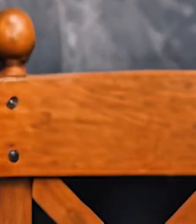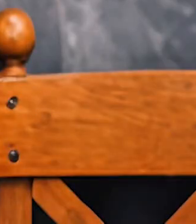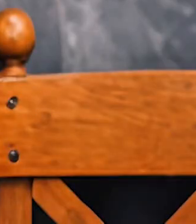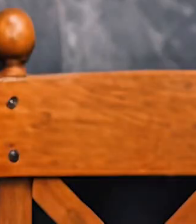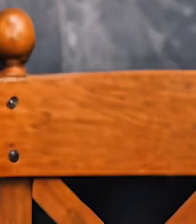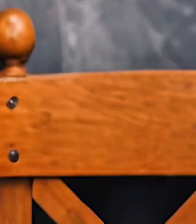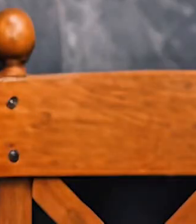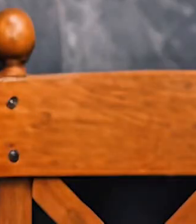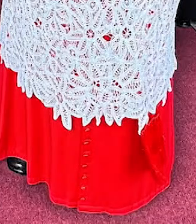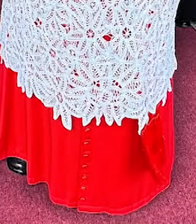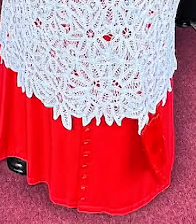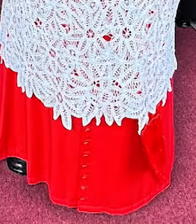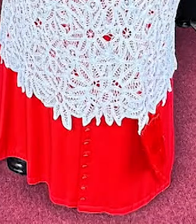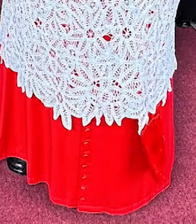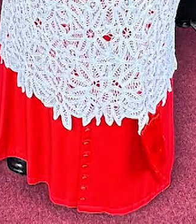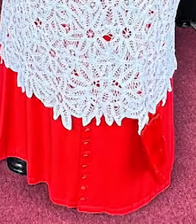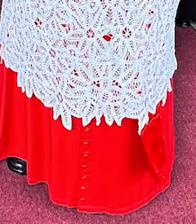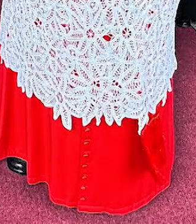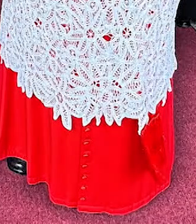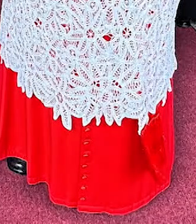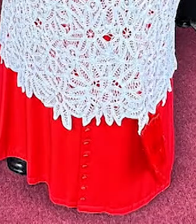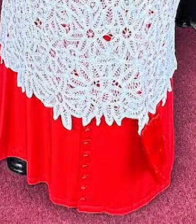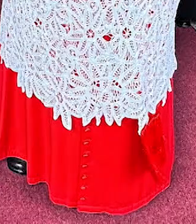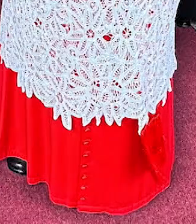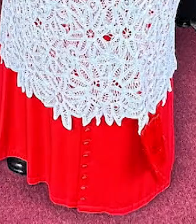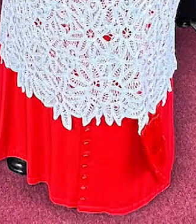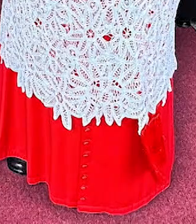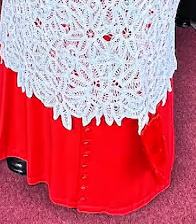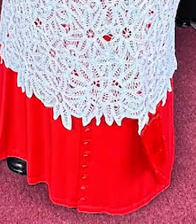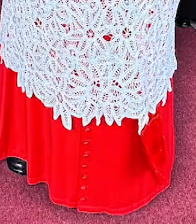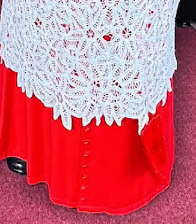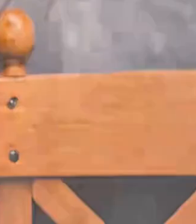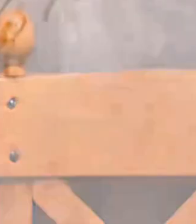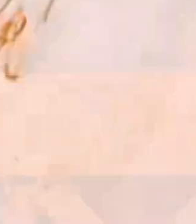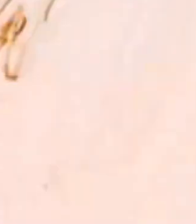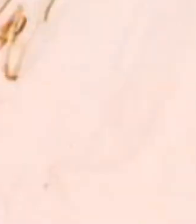Eu vou jogar minhas